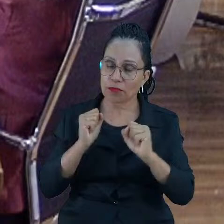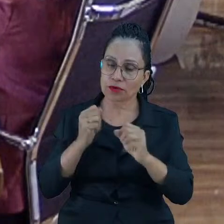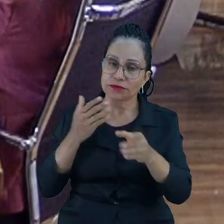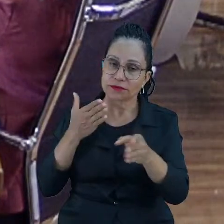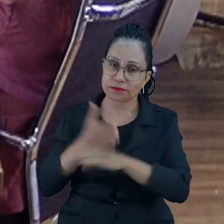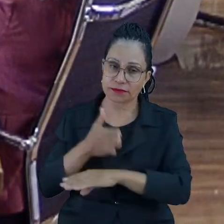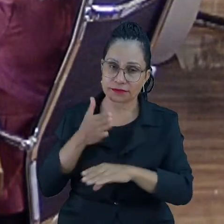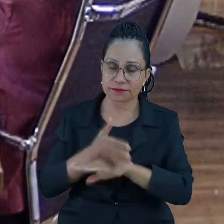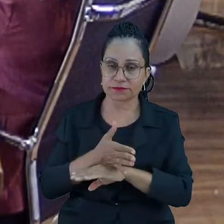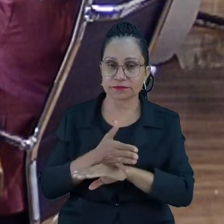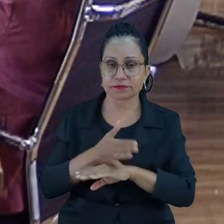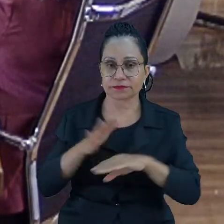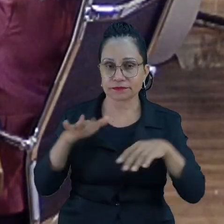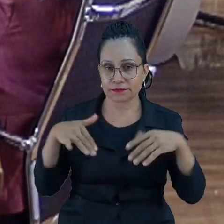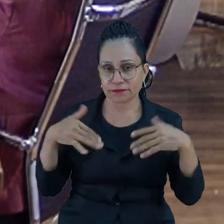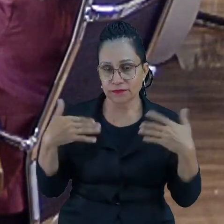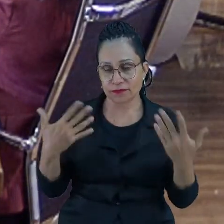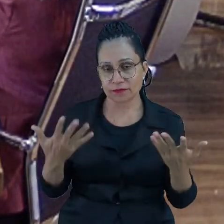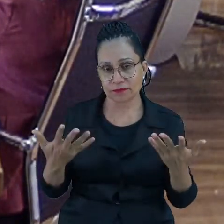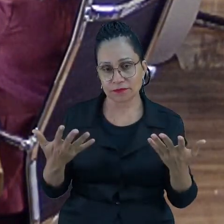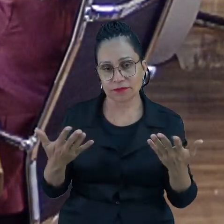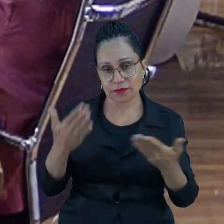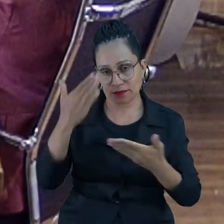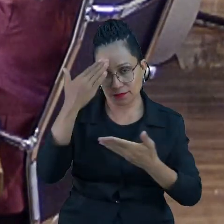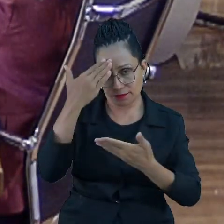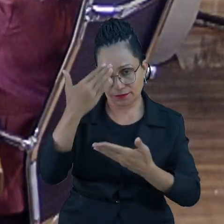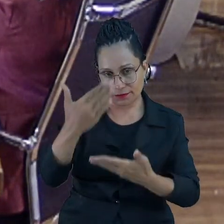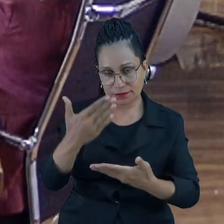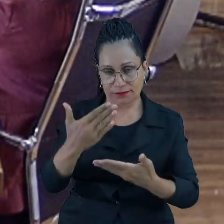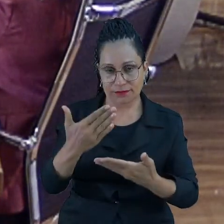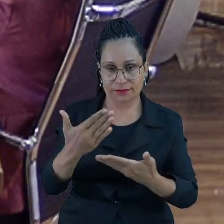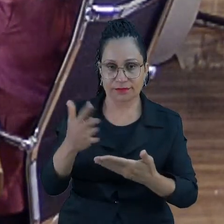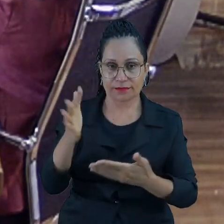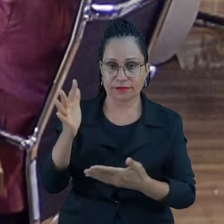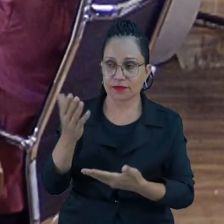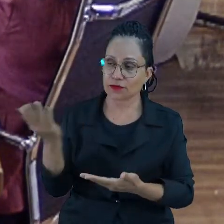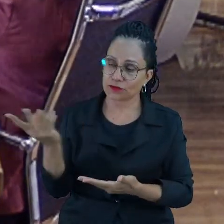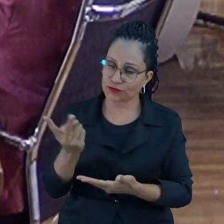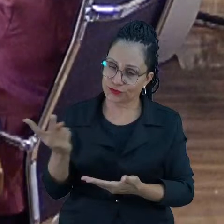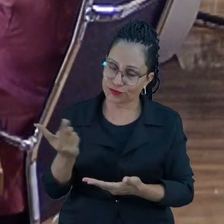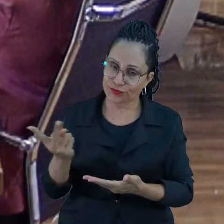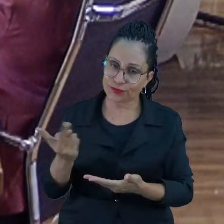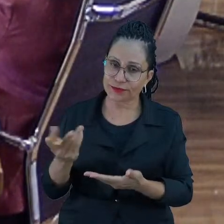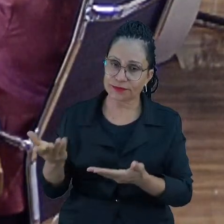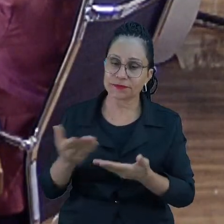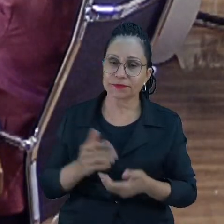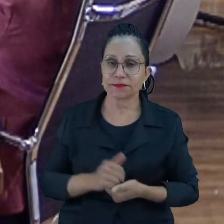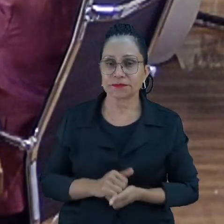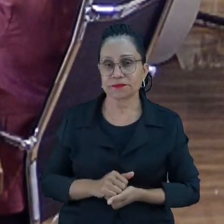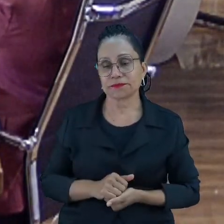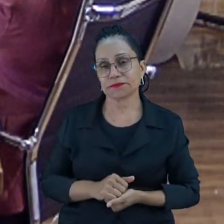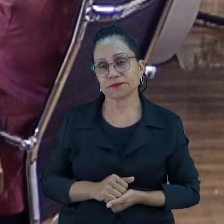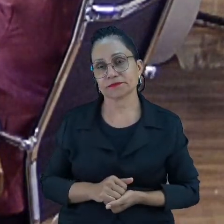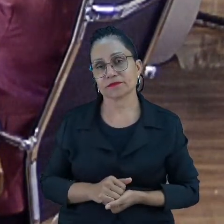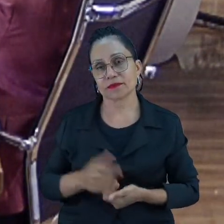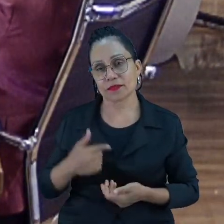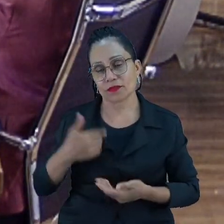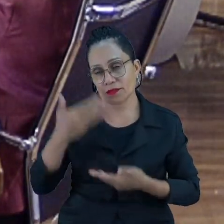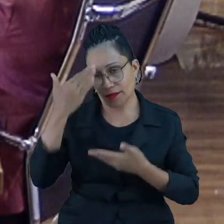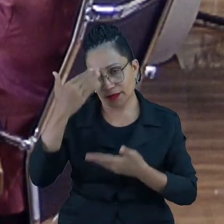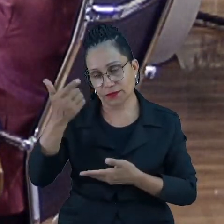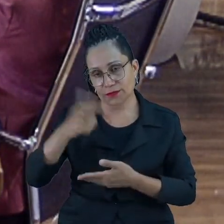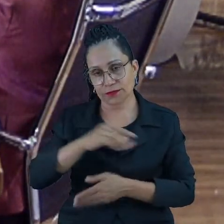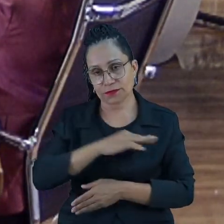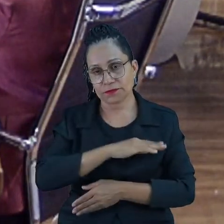Né? Então, nossos agradecimentos, né, ao Fernando, à Ana Carolina. Não, primeiro, assim, eu queria agradecer mais uma vez o